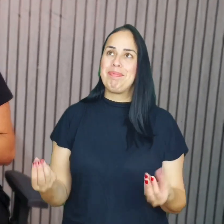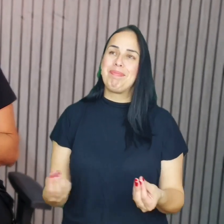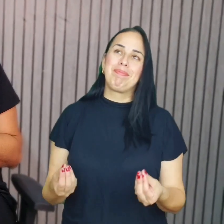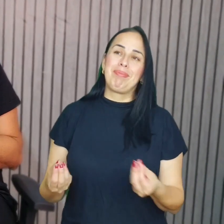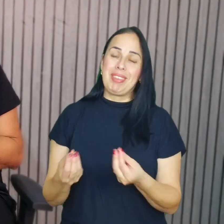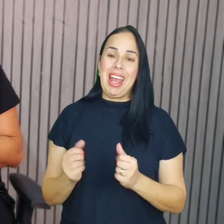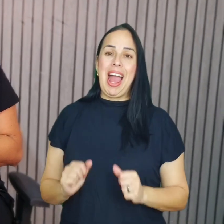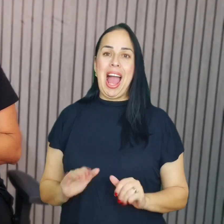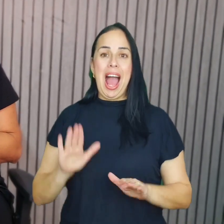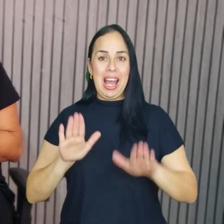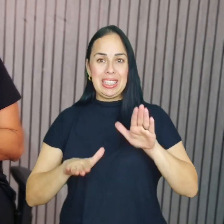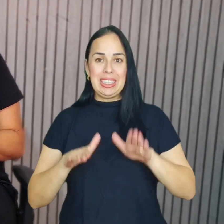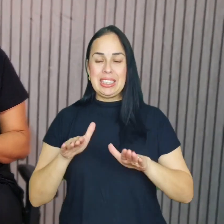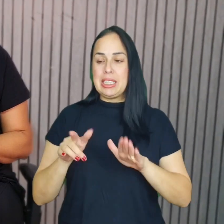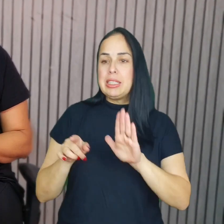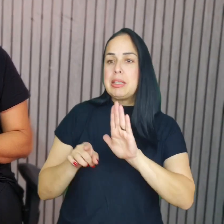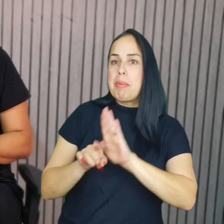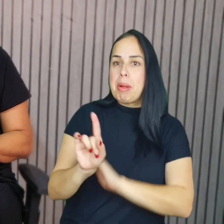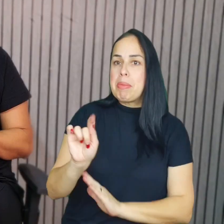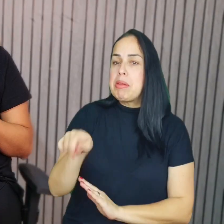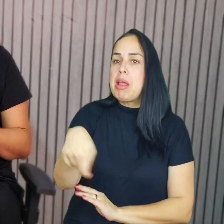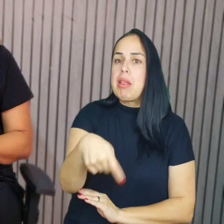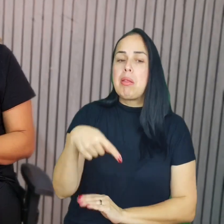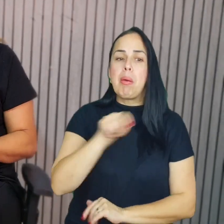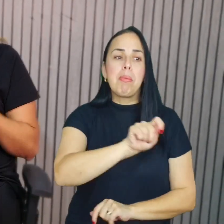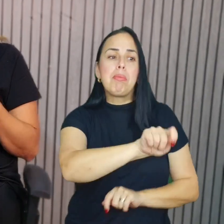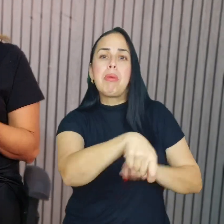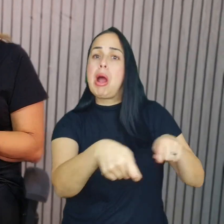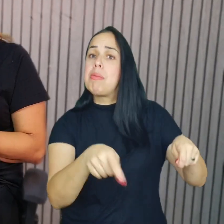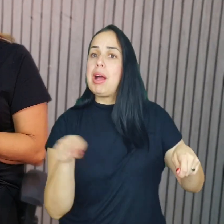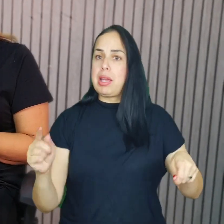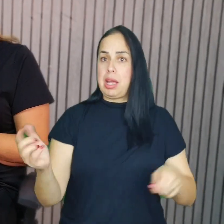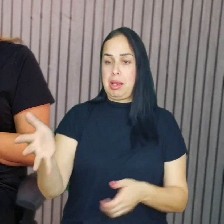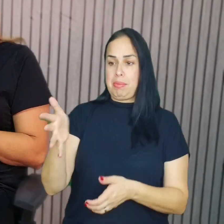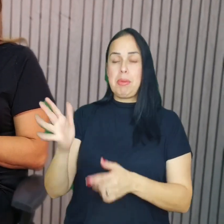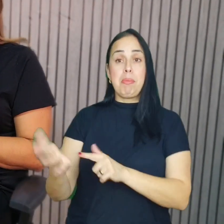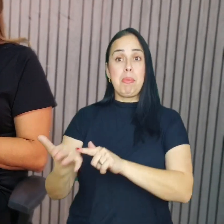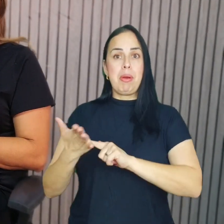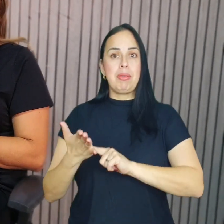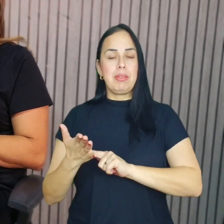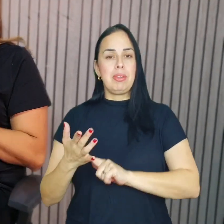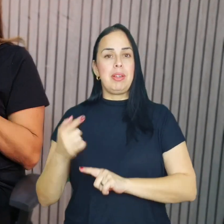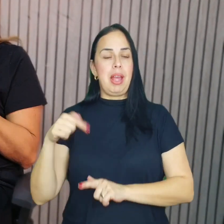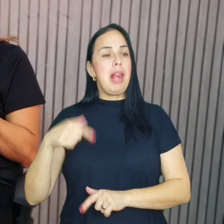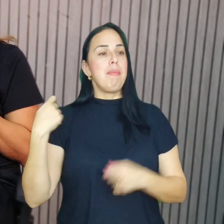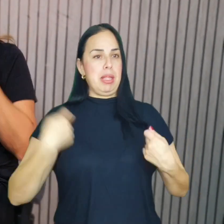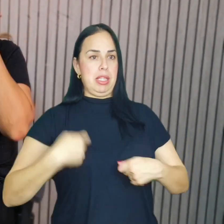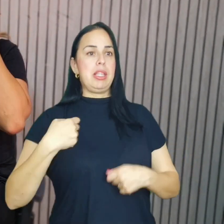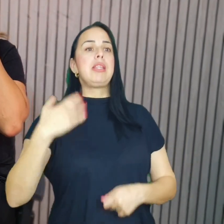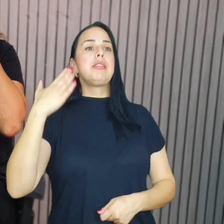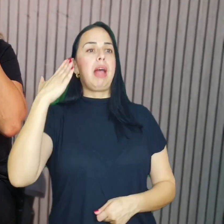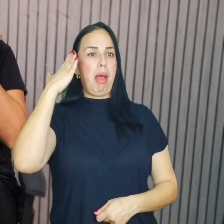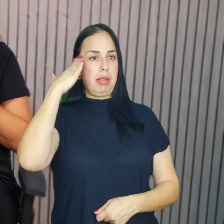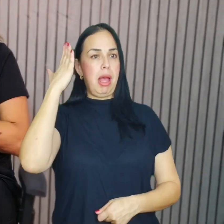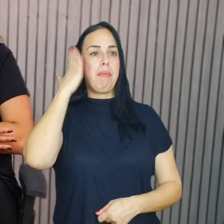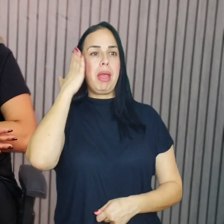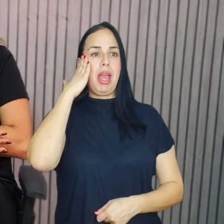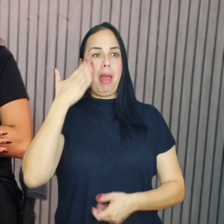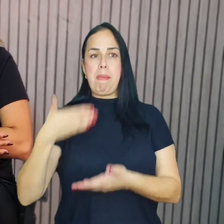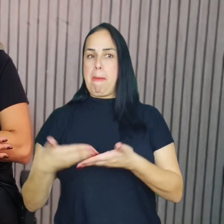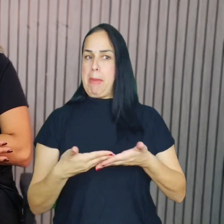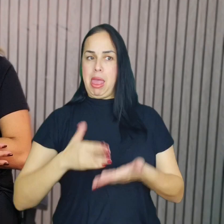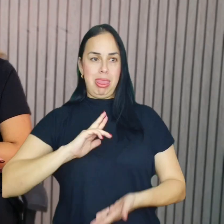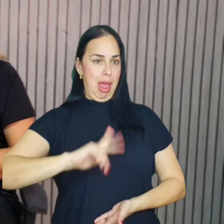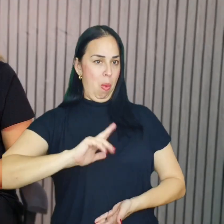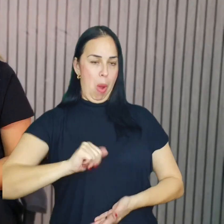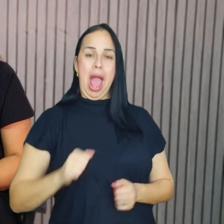eu tenho alguma dificuldade, pergunto para ele o sinal, qual o sinal? Aí ele fala assim, você tem que saber, você não é mais